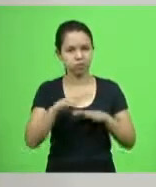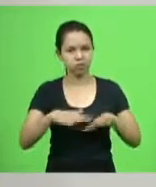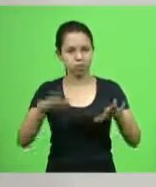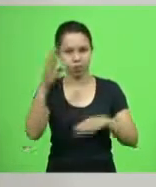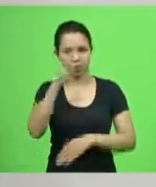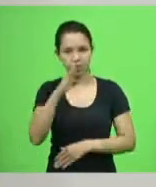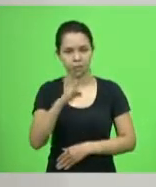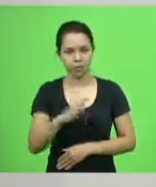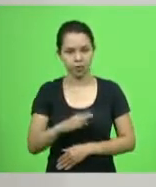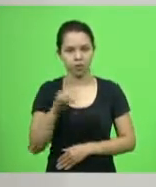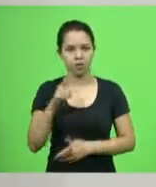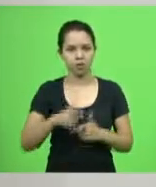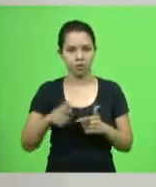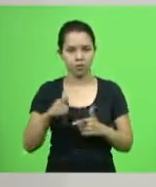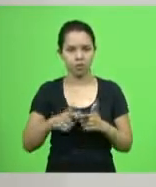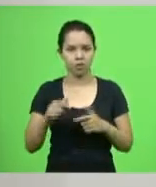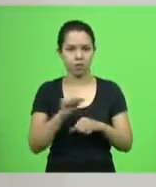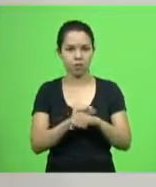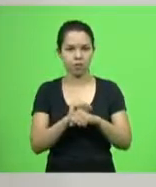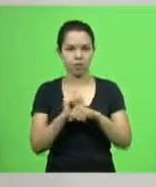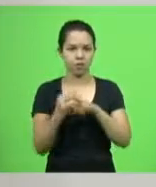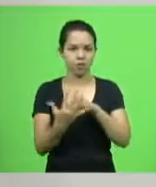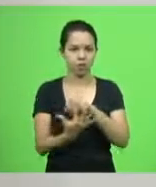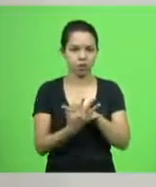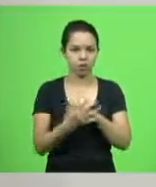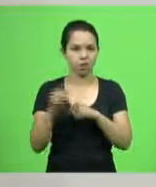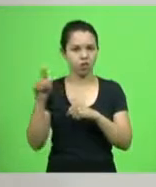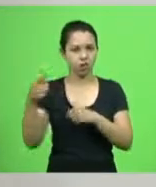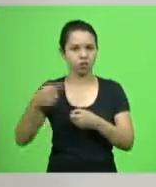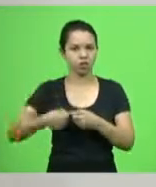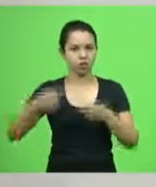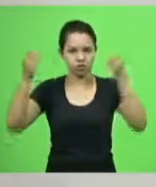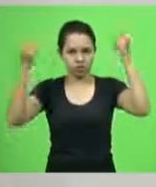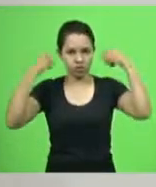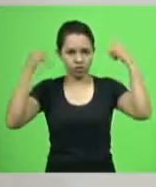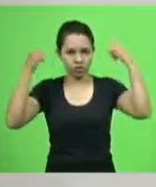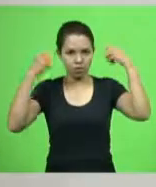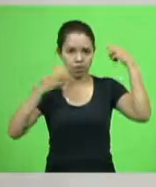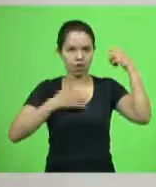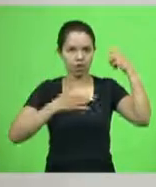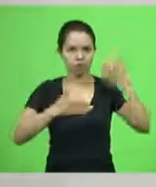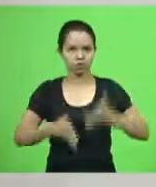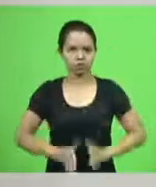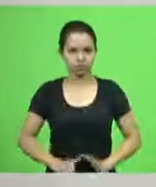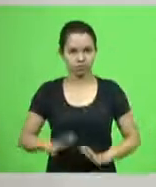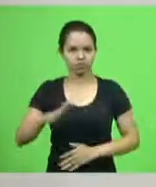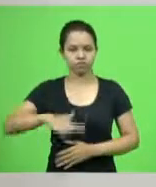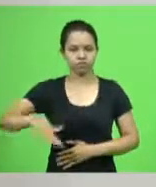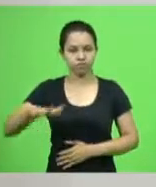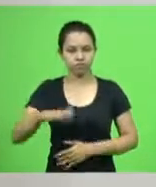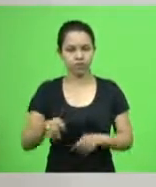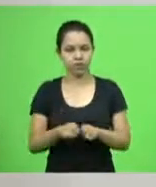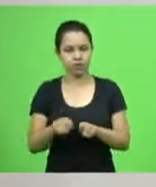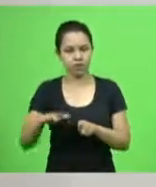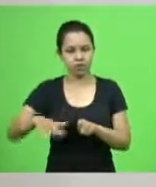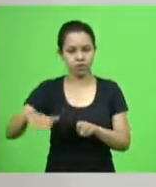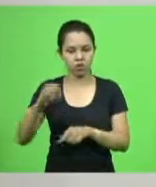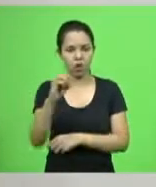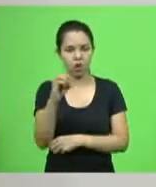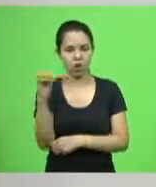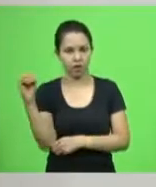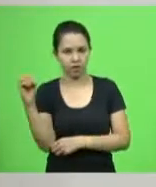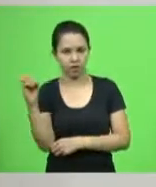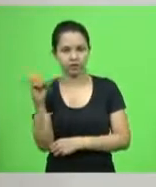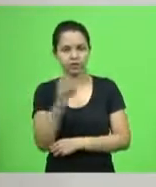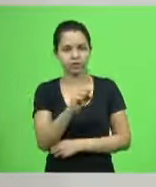situação do Covid em Chapecó, minha terra, minha cidade, situação do Covid na região oeste de Santa Catarina.